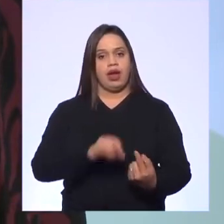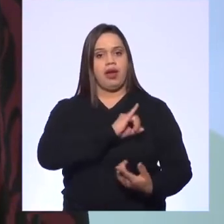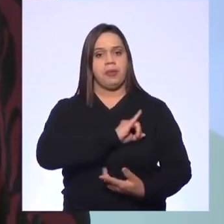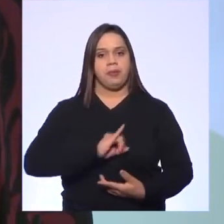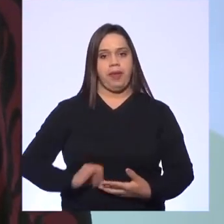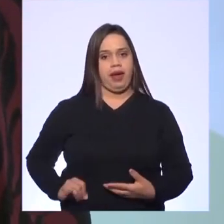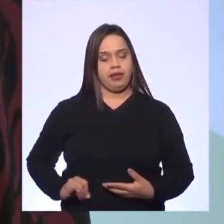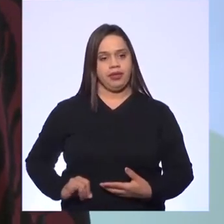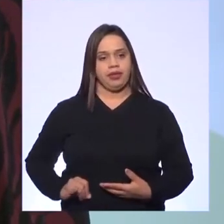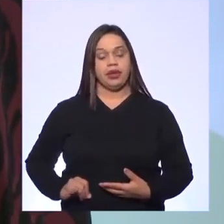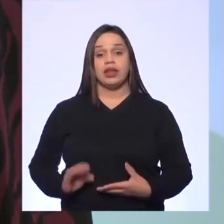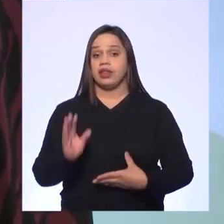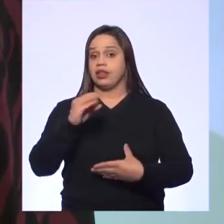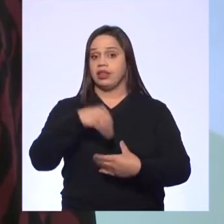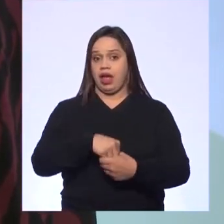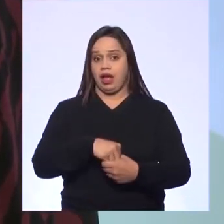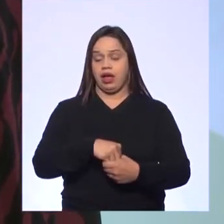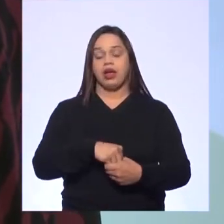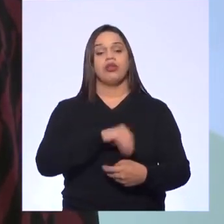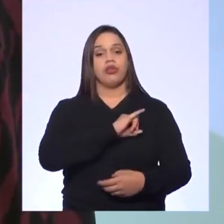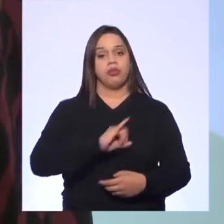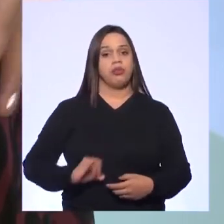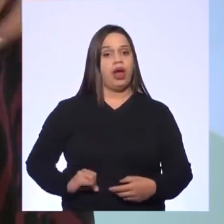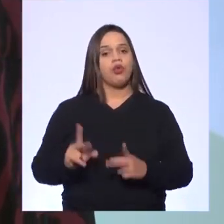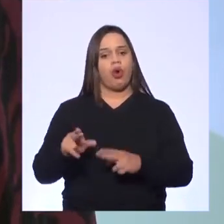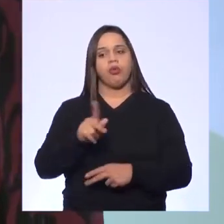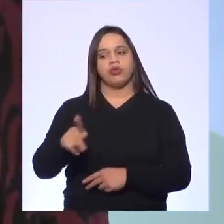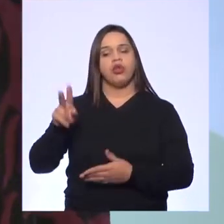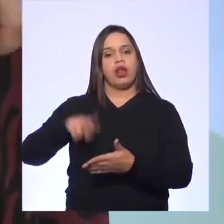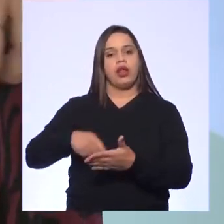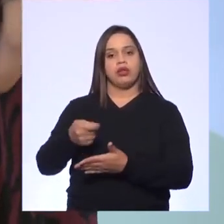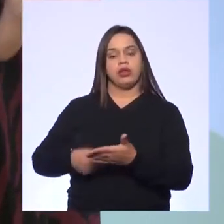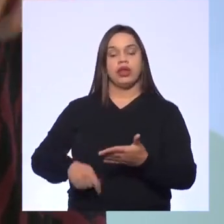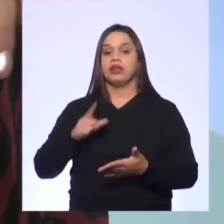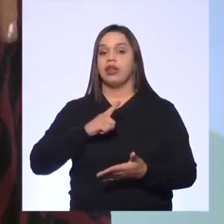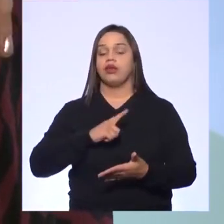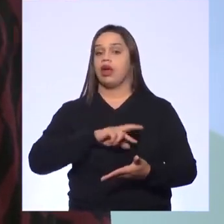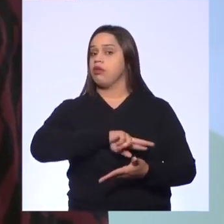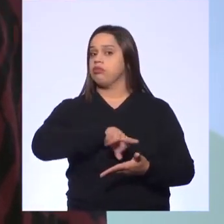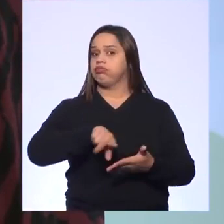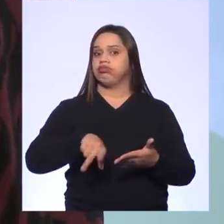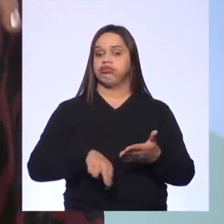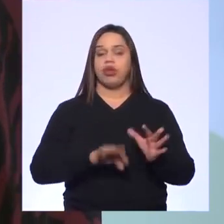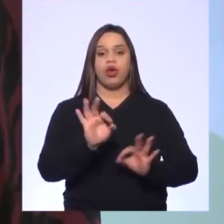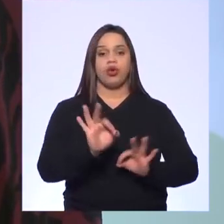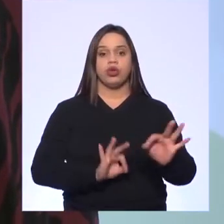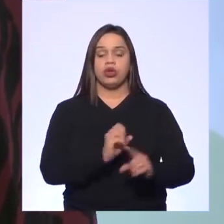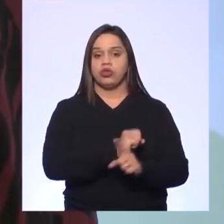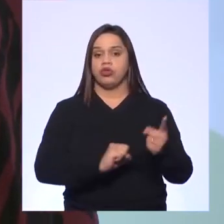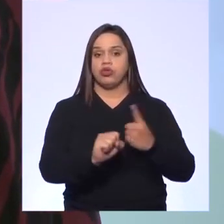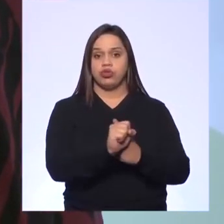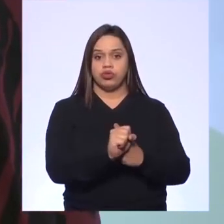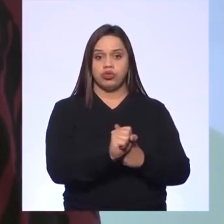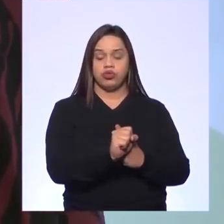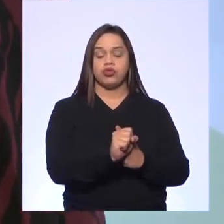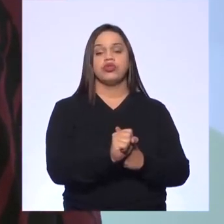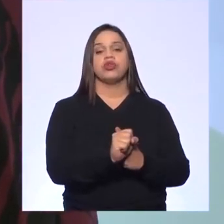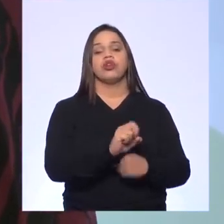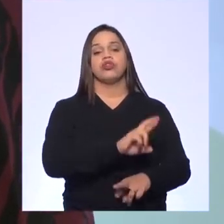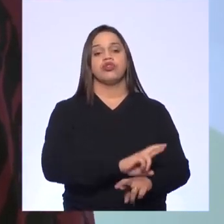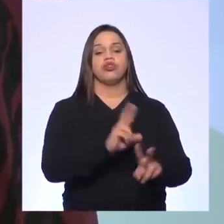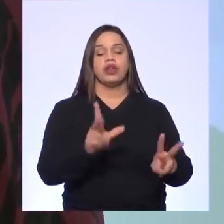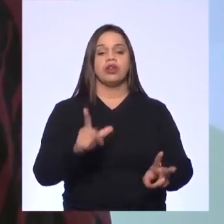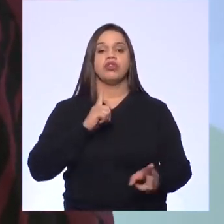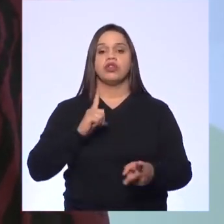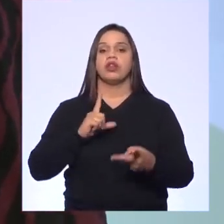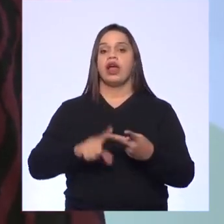império. E dentro do império, como o professor leu no texto, tem uma série de organizações sociais diferentes, nós temos também